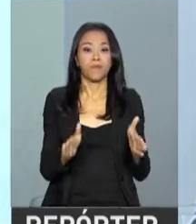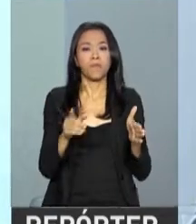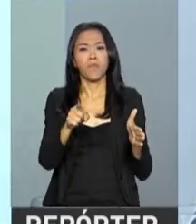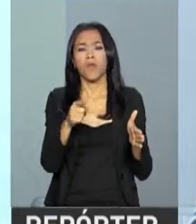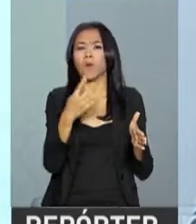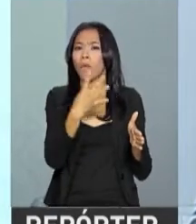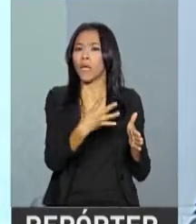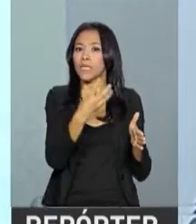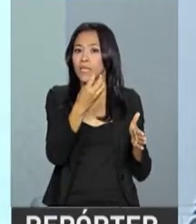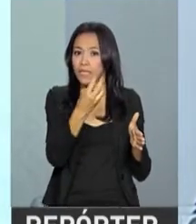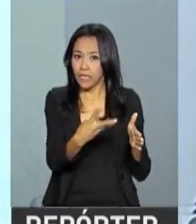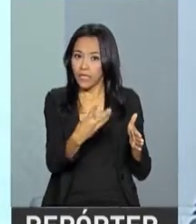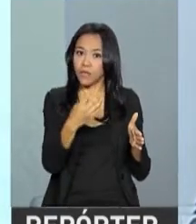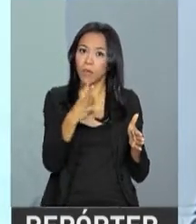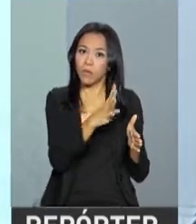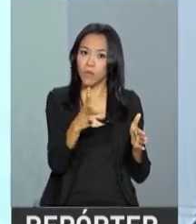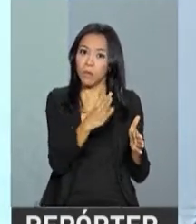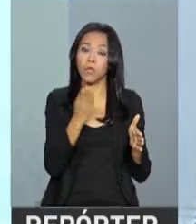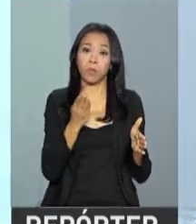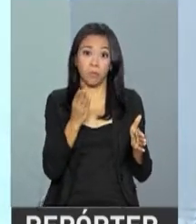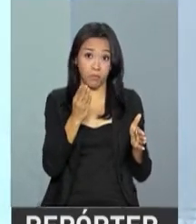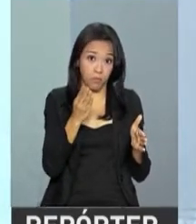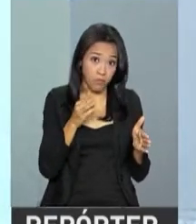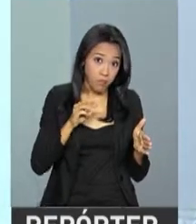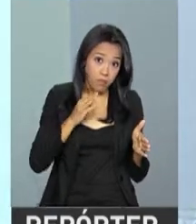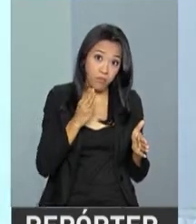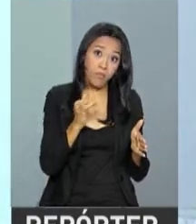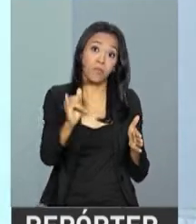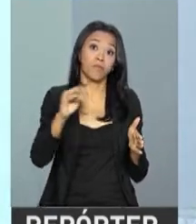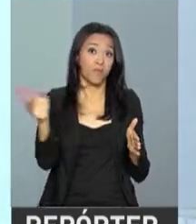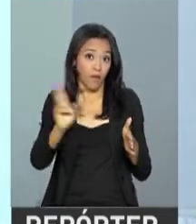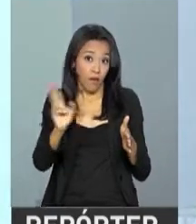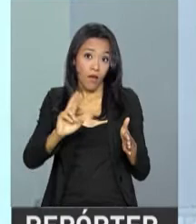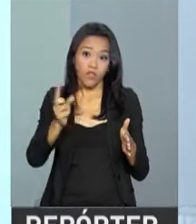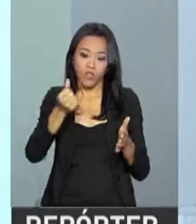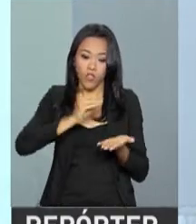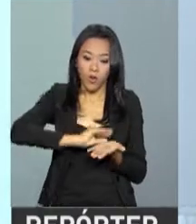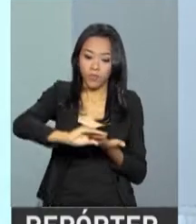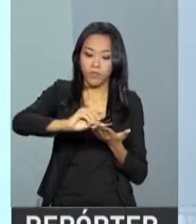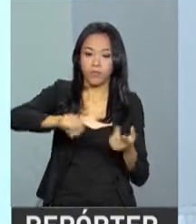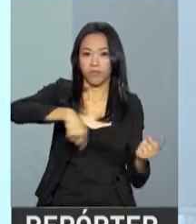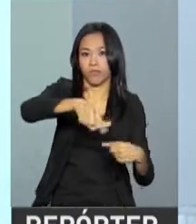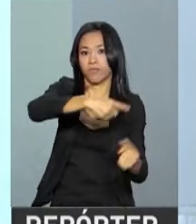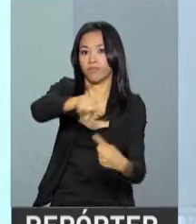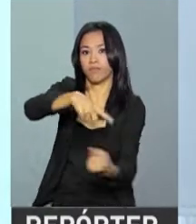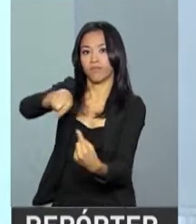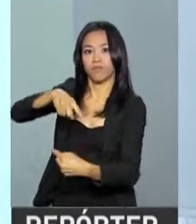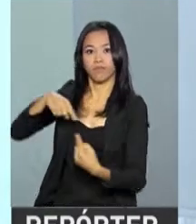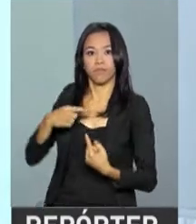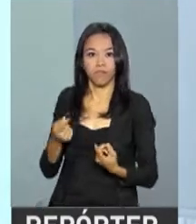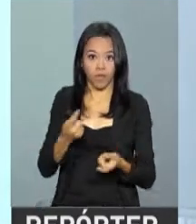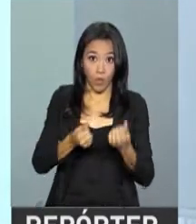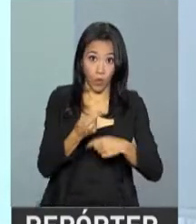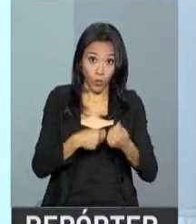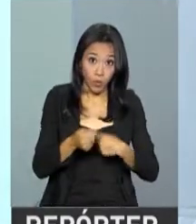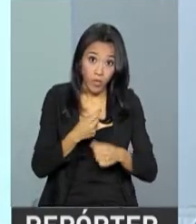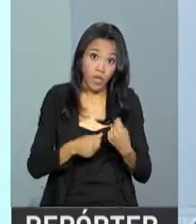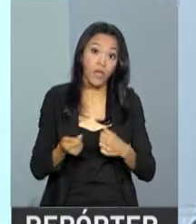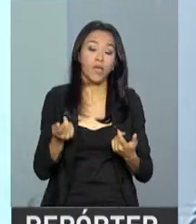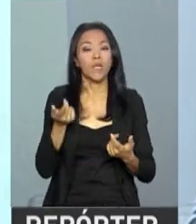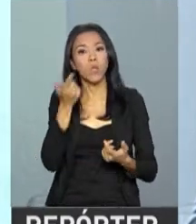44 milhões de reais que nós injetamos a economia e sobre termos injetado esse valor na economia fiz o que várias